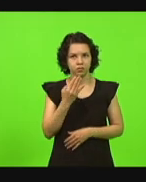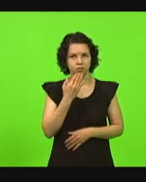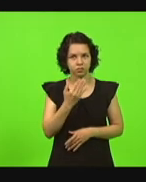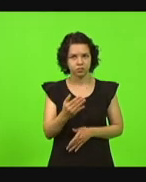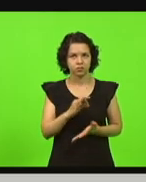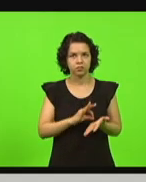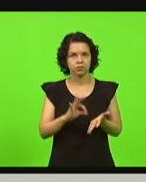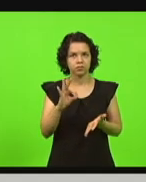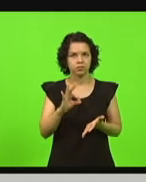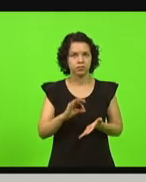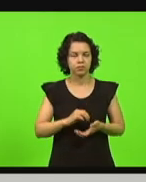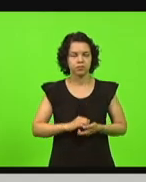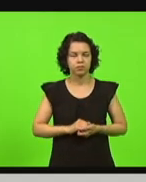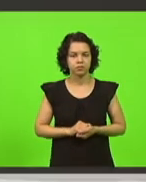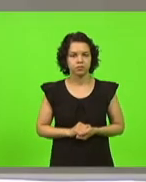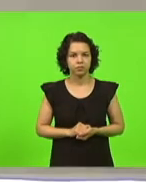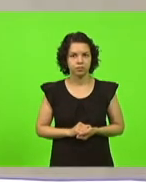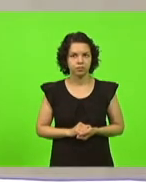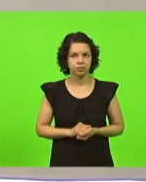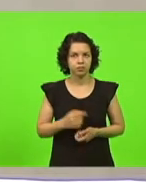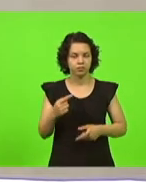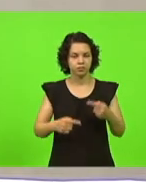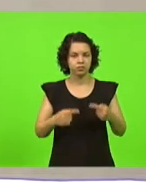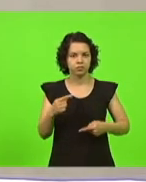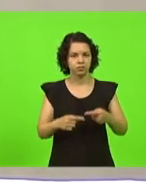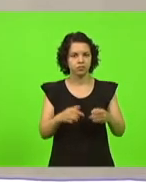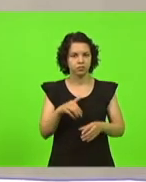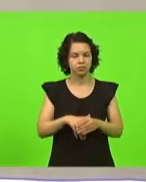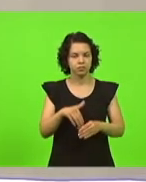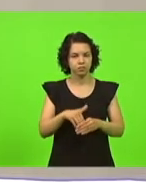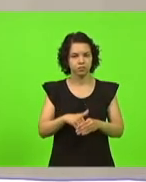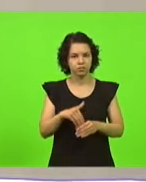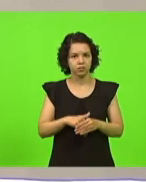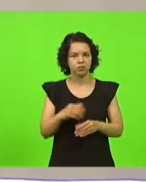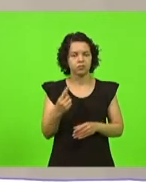destaque. Discussão e votação em turno único do projeto de lei